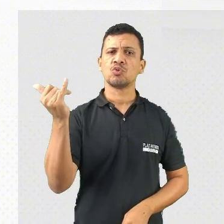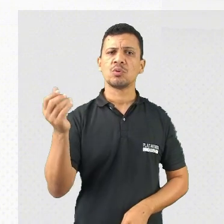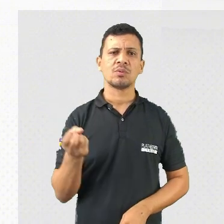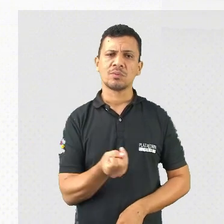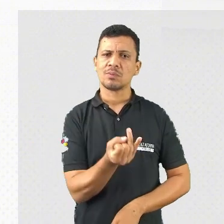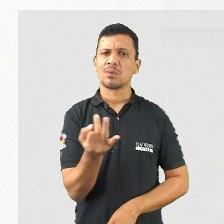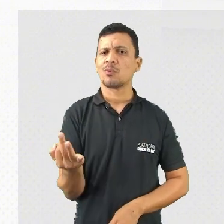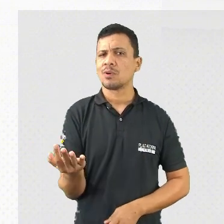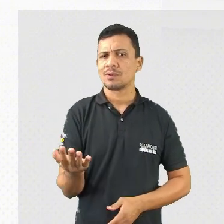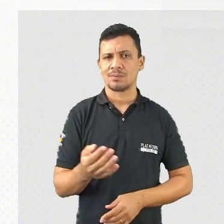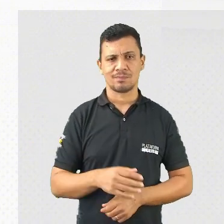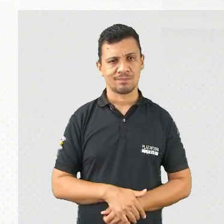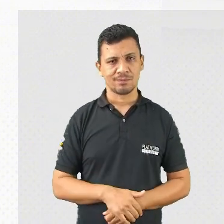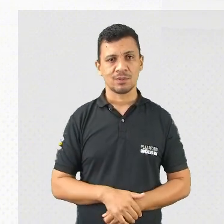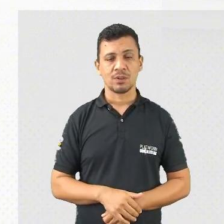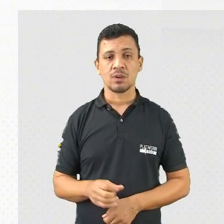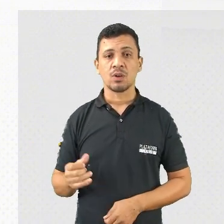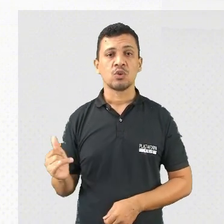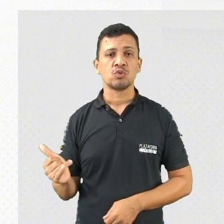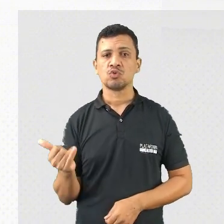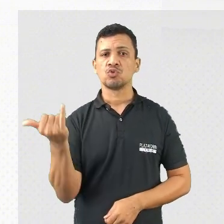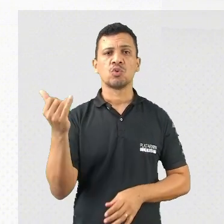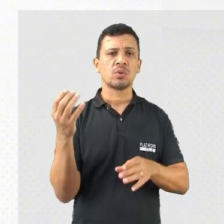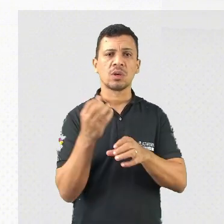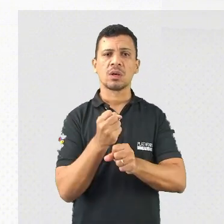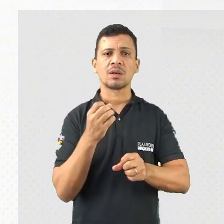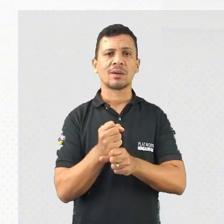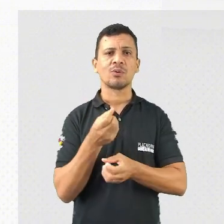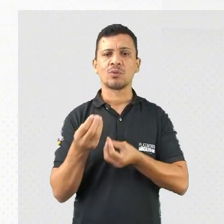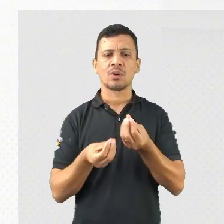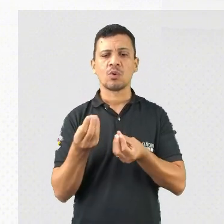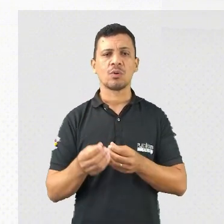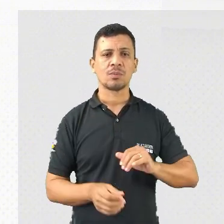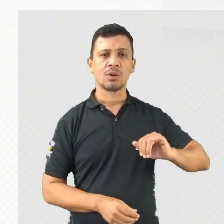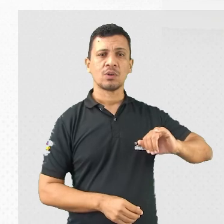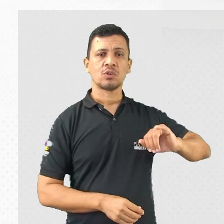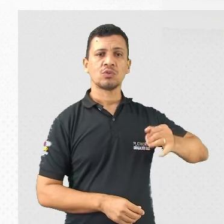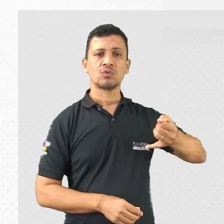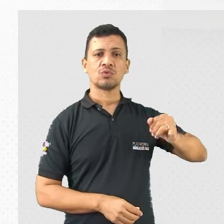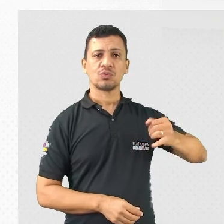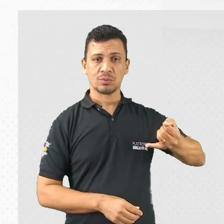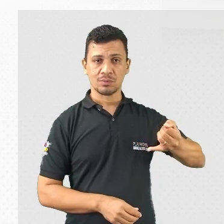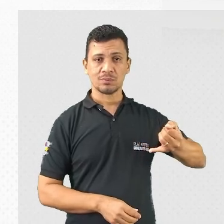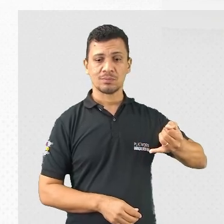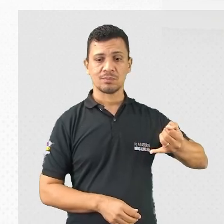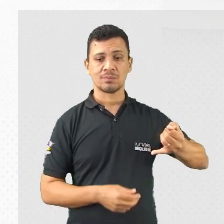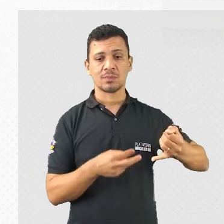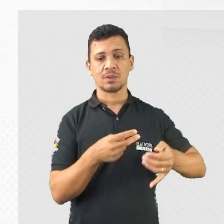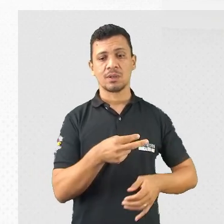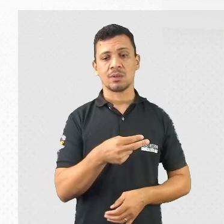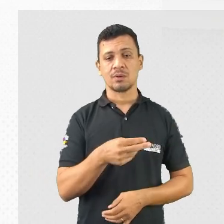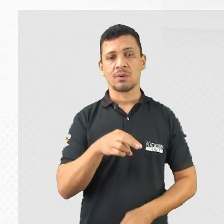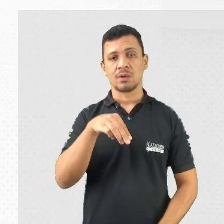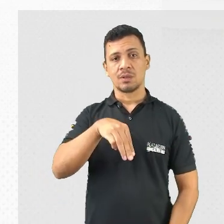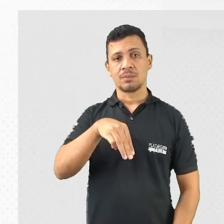de juros. Tá? Então, os juros, no caso, turma, você pode fazer o quê? É o